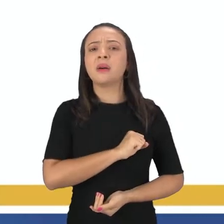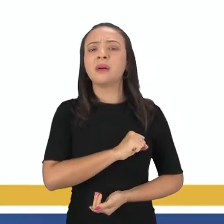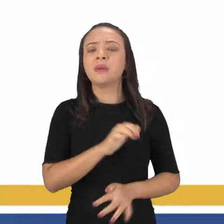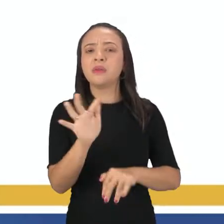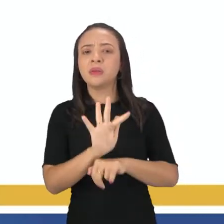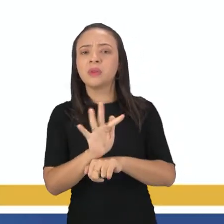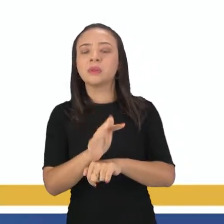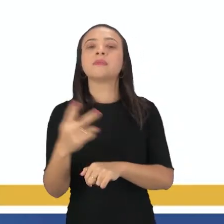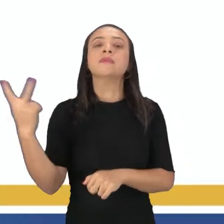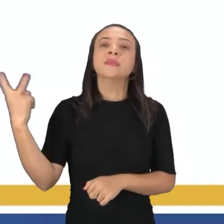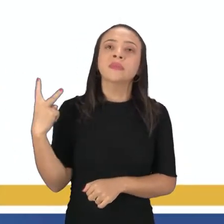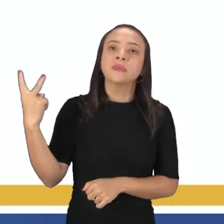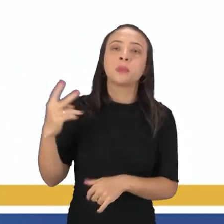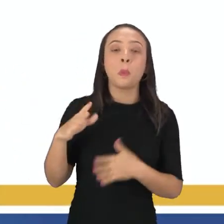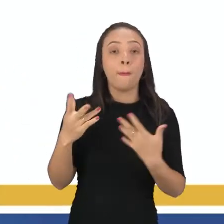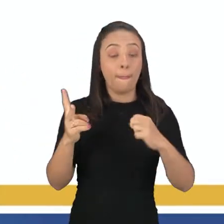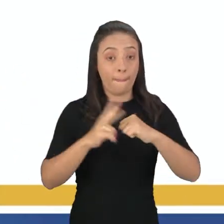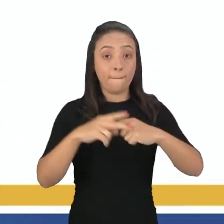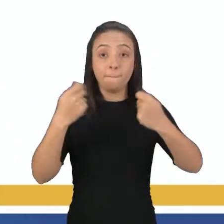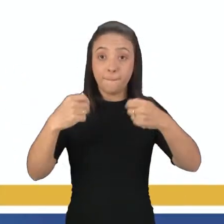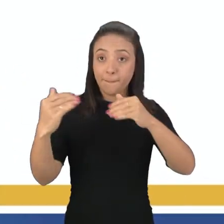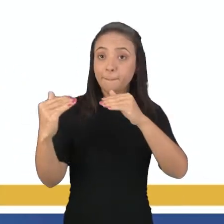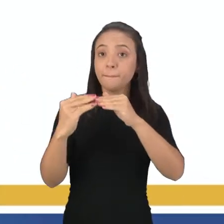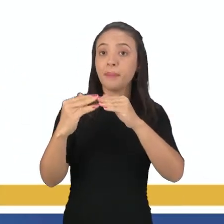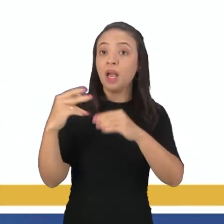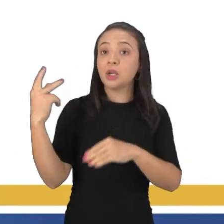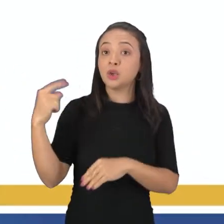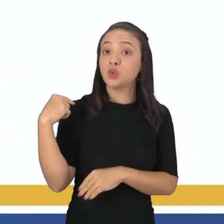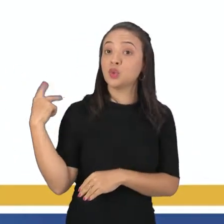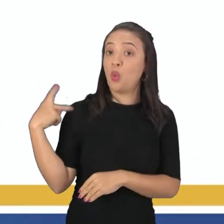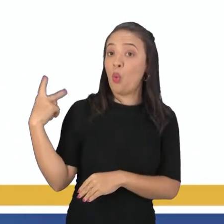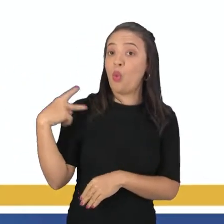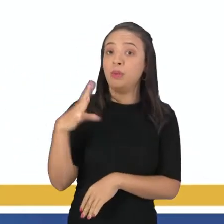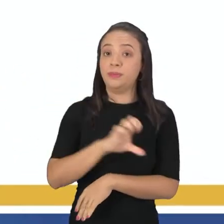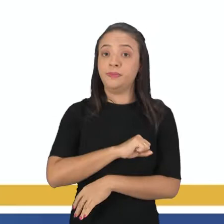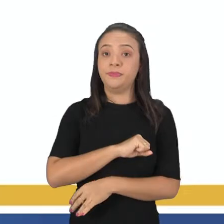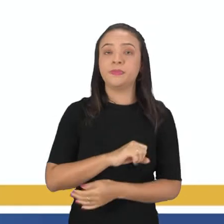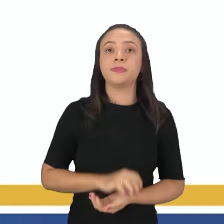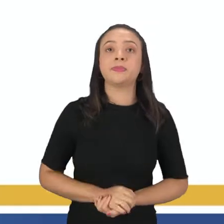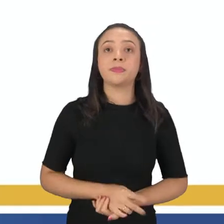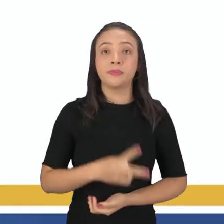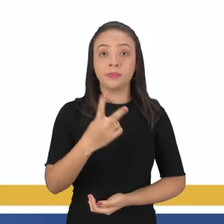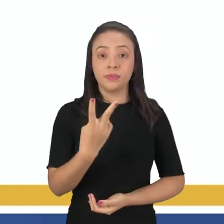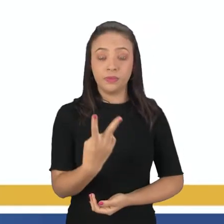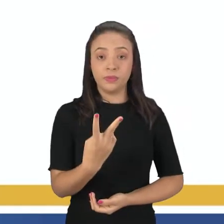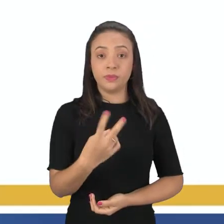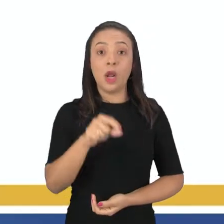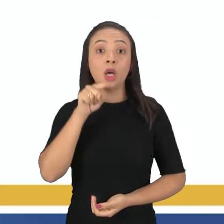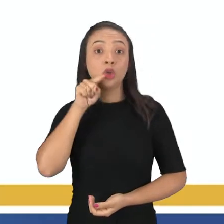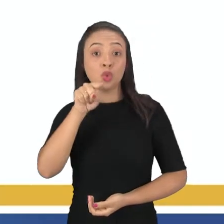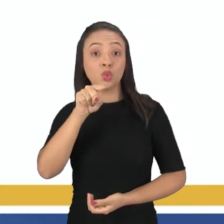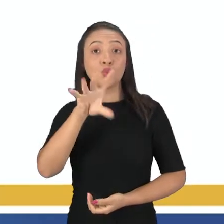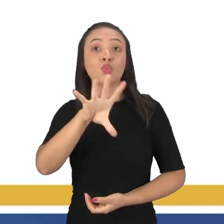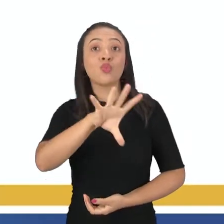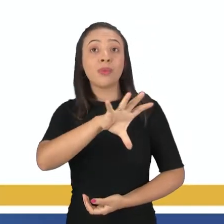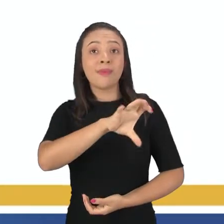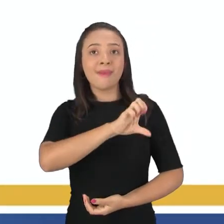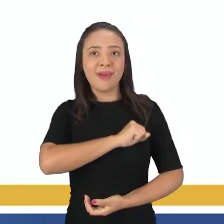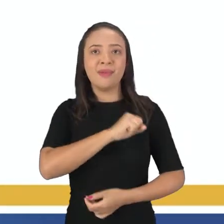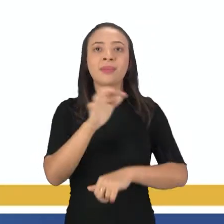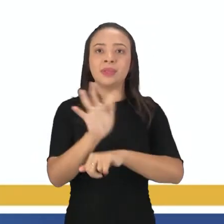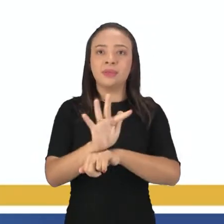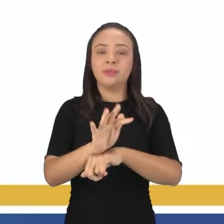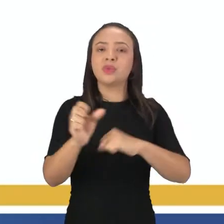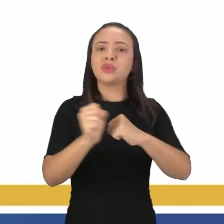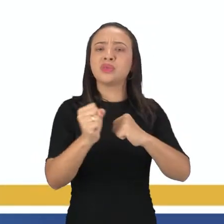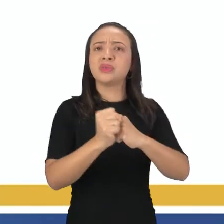Nós. Então, o verbo vai ter que concordar. Então, nós amamos. 2. Tu amas muito esse filme. Nosso